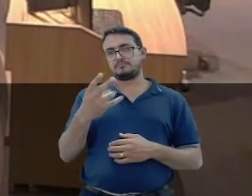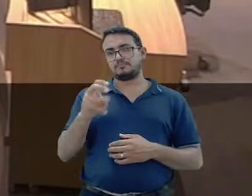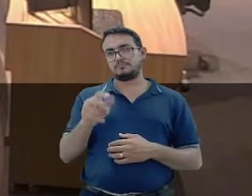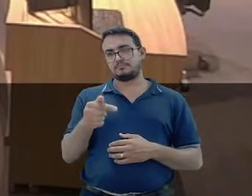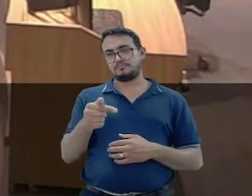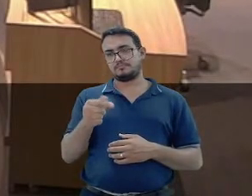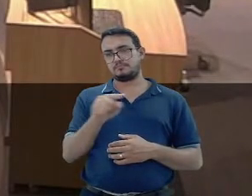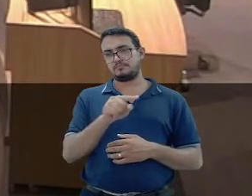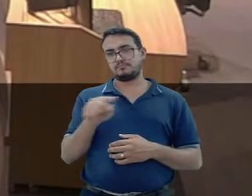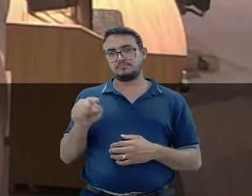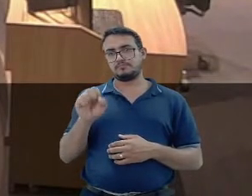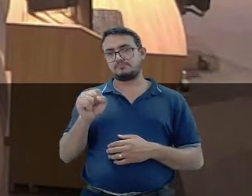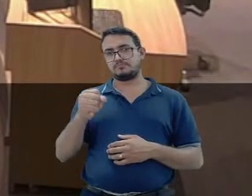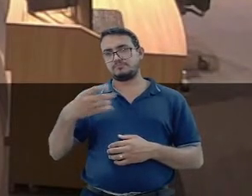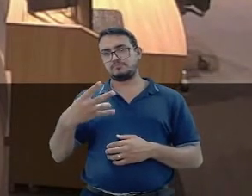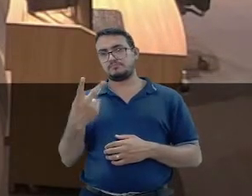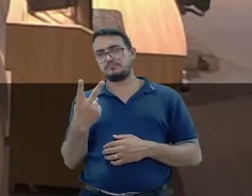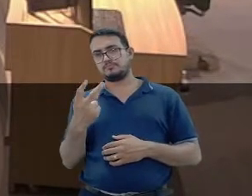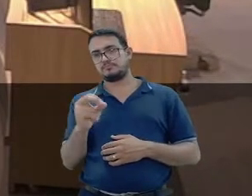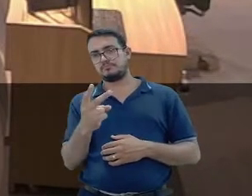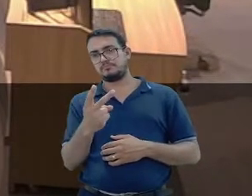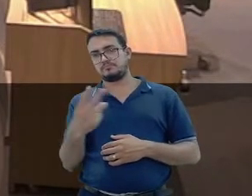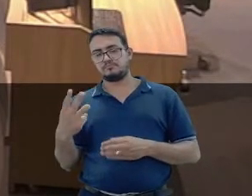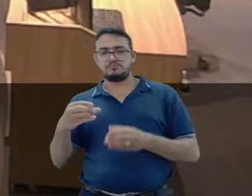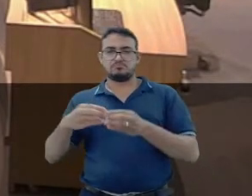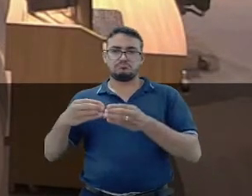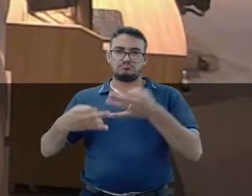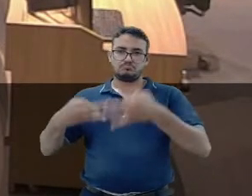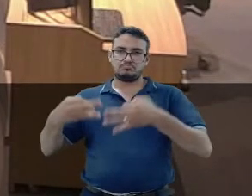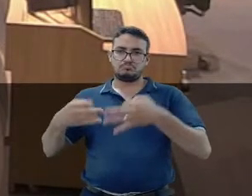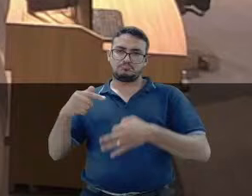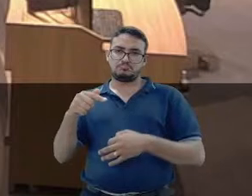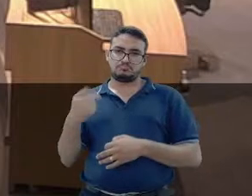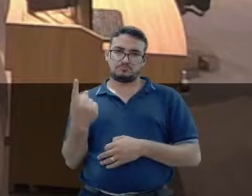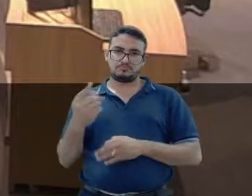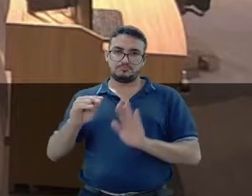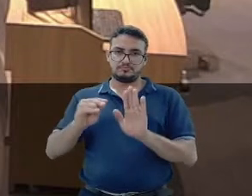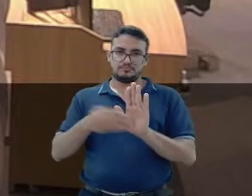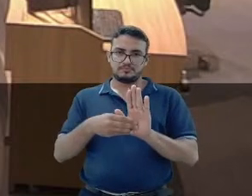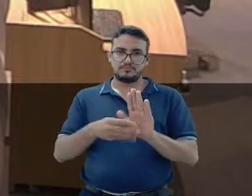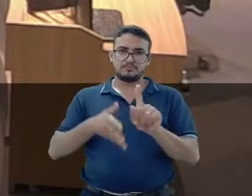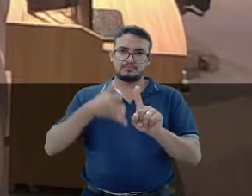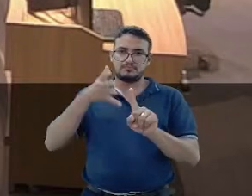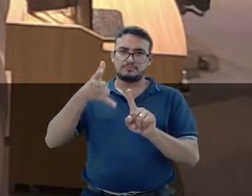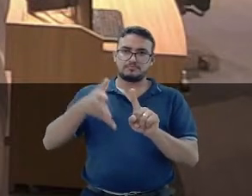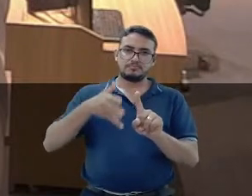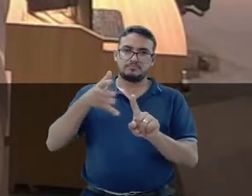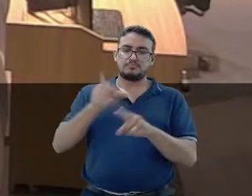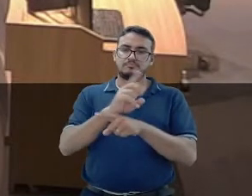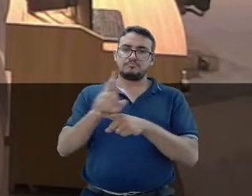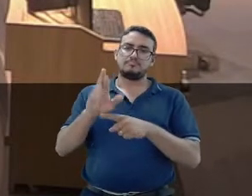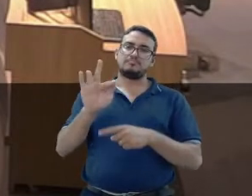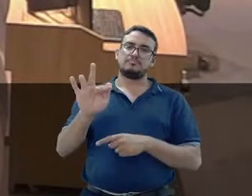24.347, dígito 84/2023, vara 71, inscrito para sustentação oral, doutor Fernando Frioli Pinto, advogado